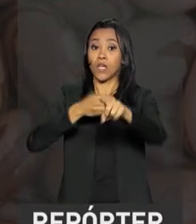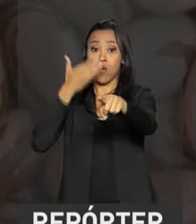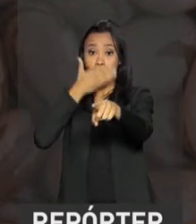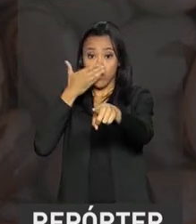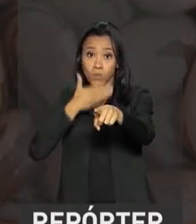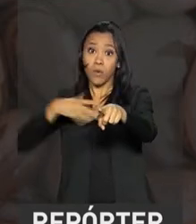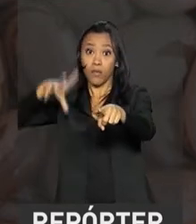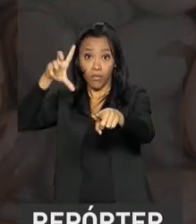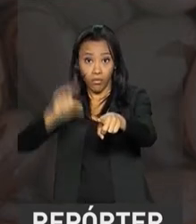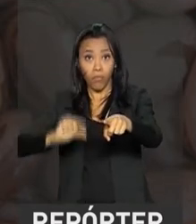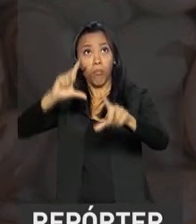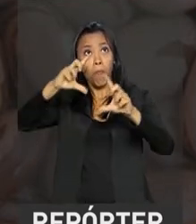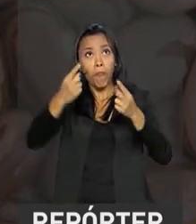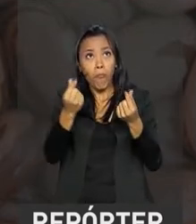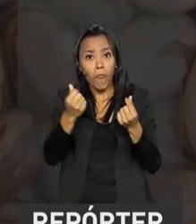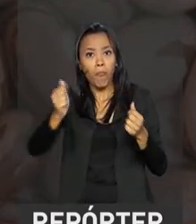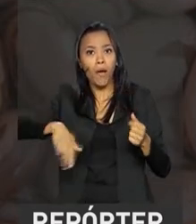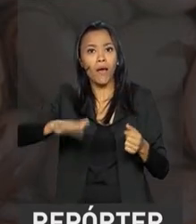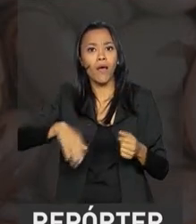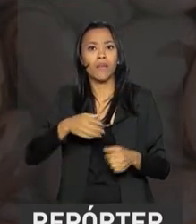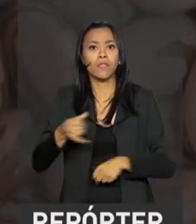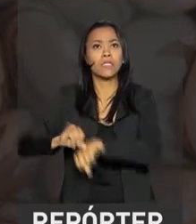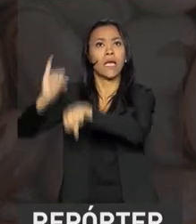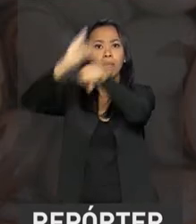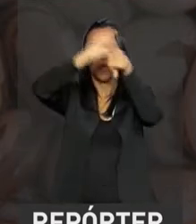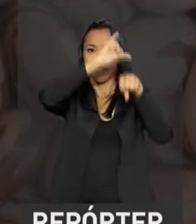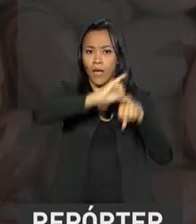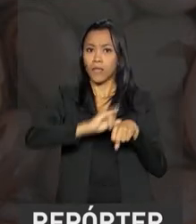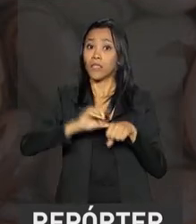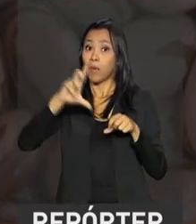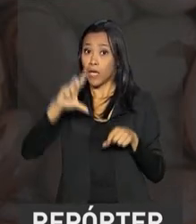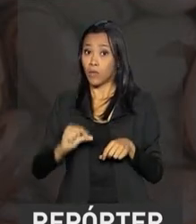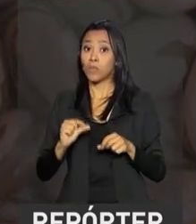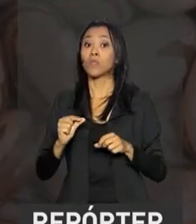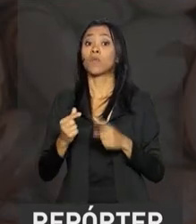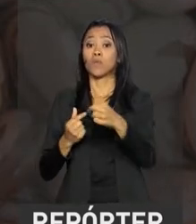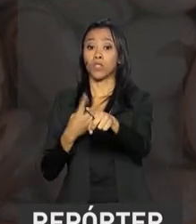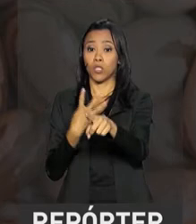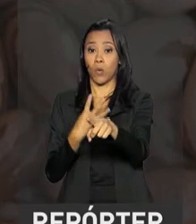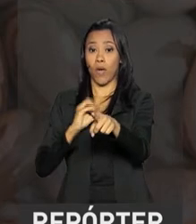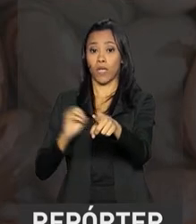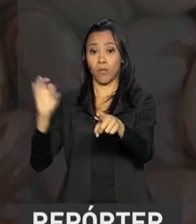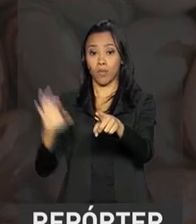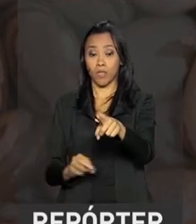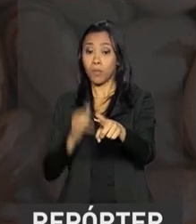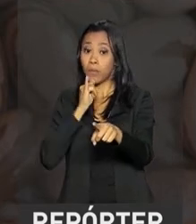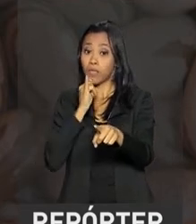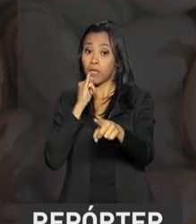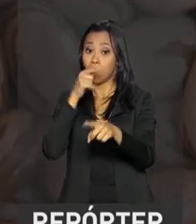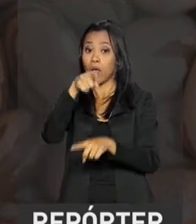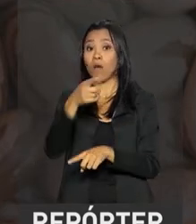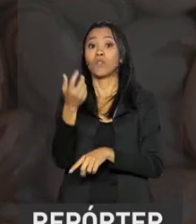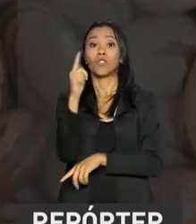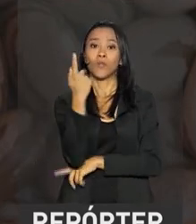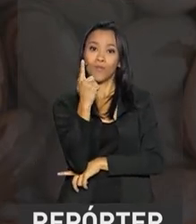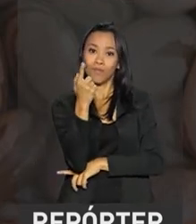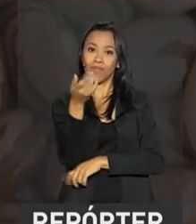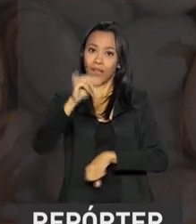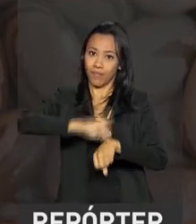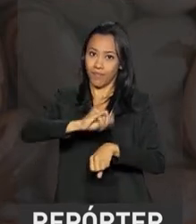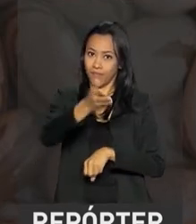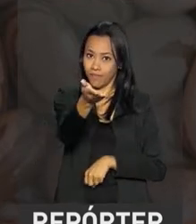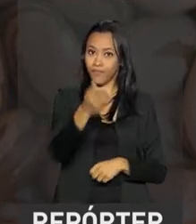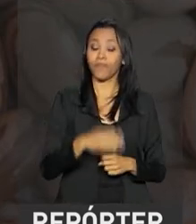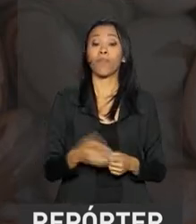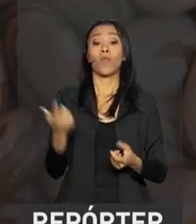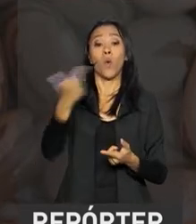as capitais pesquisadas e redução de até 40% como foi o caso de goiânia capital de goiás o